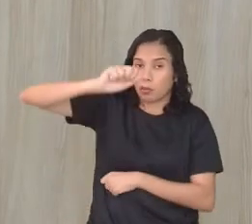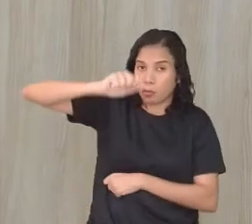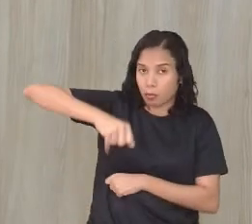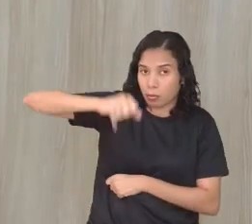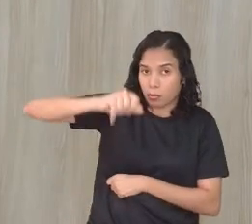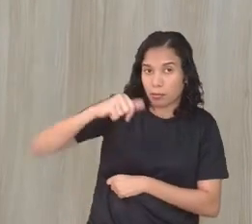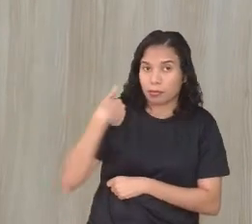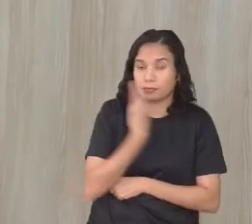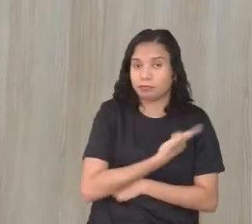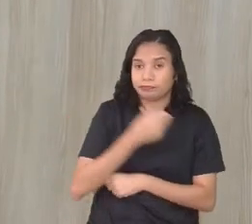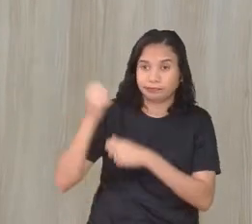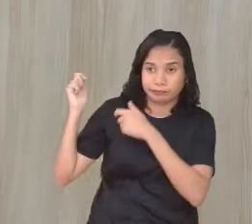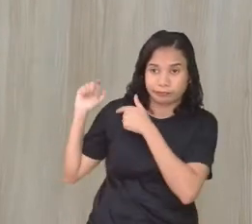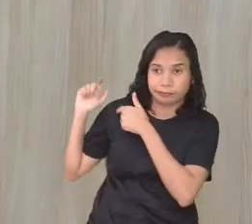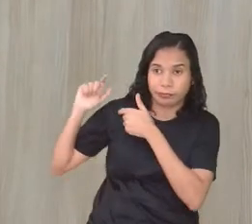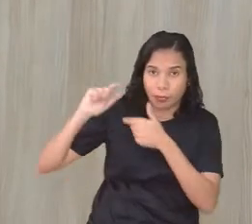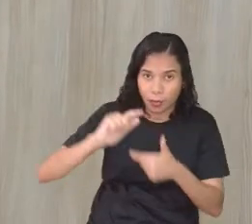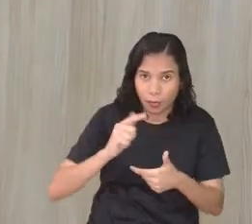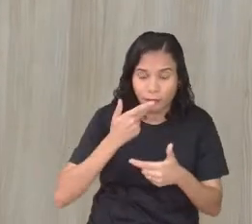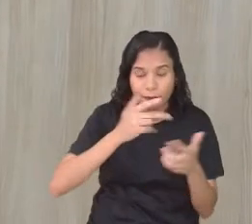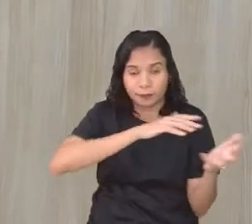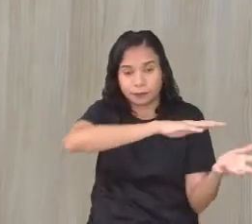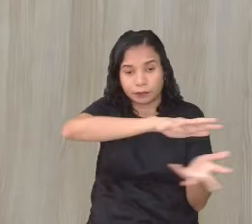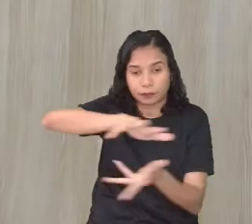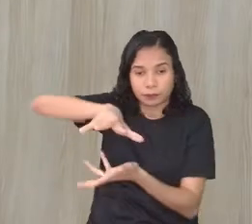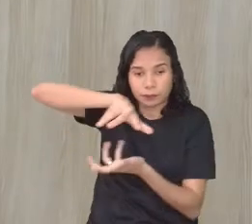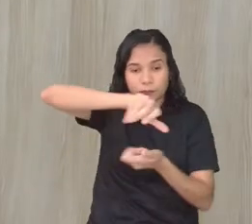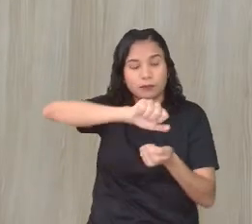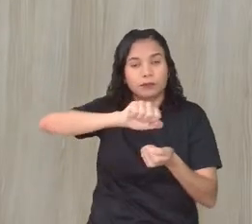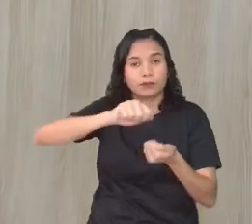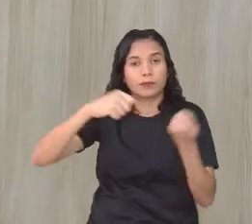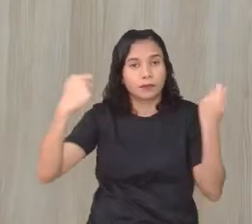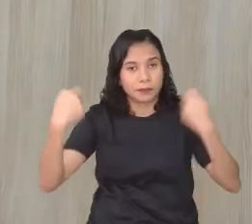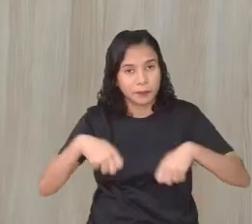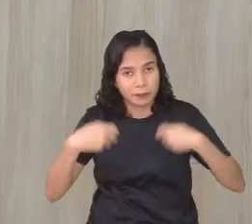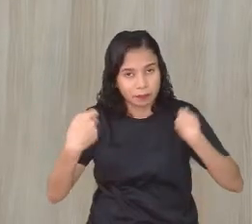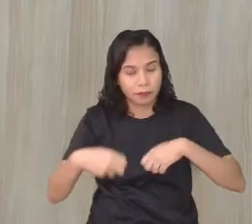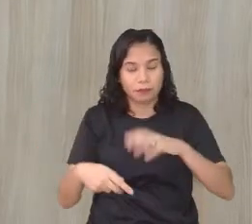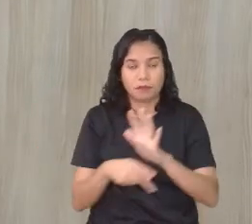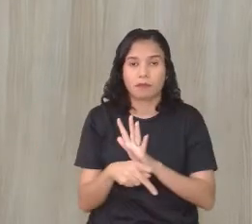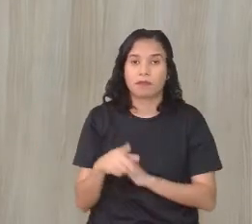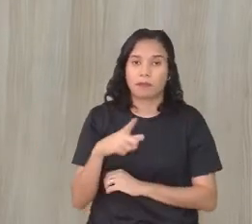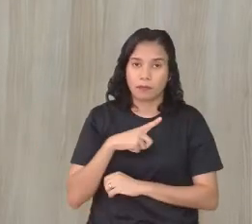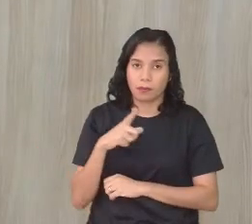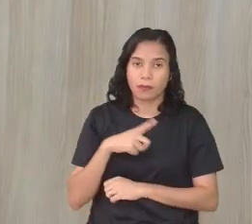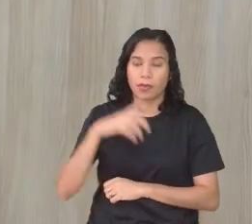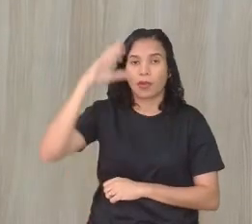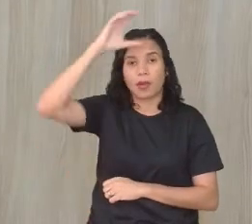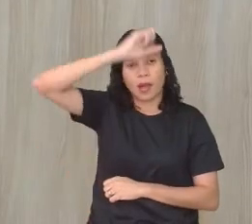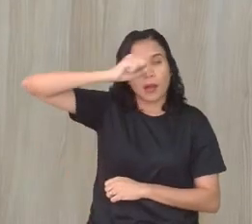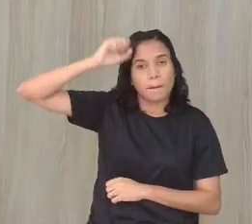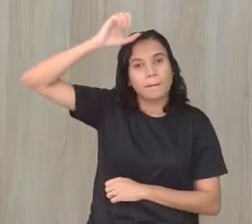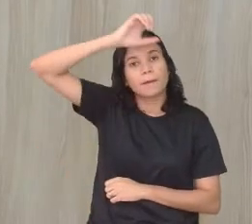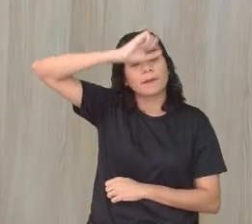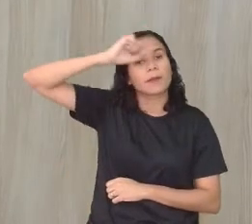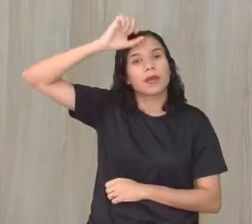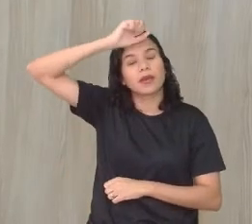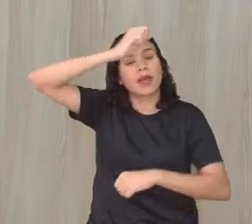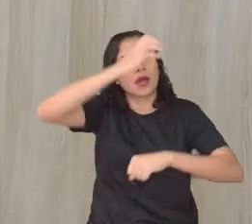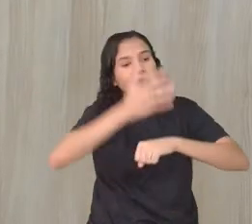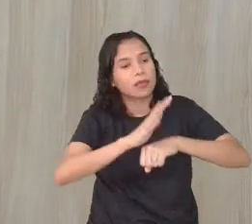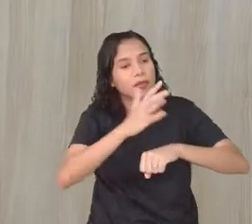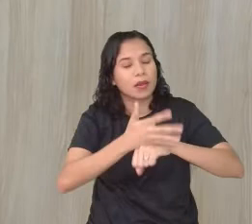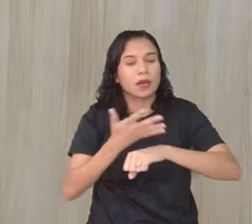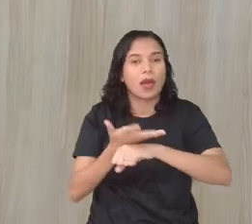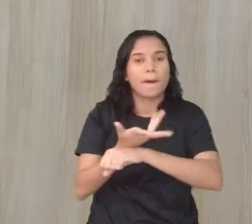Na nossa história, eu falo que mundial, né, onde nós precisamos aprender a treinar as